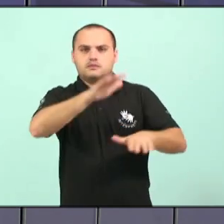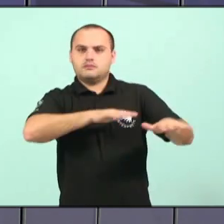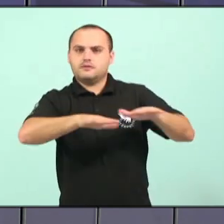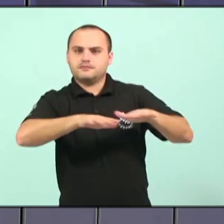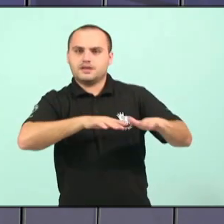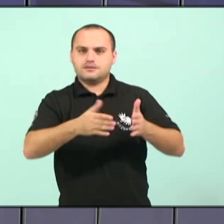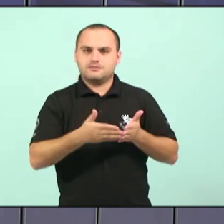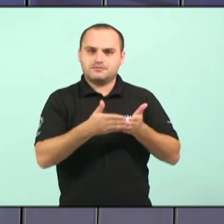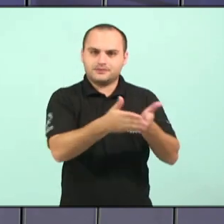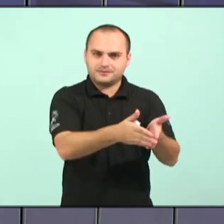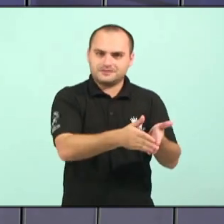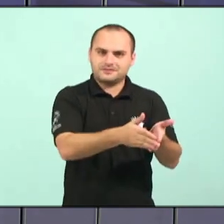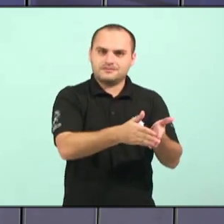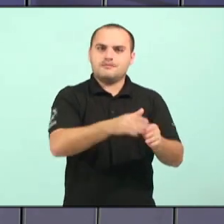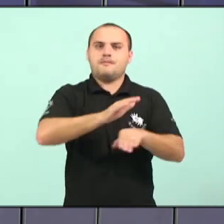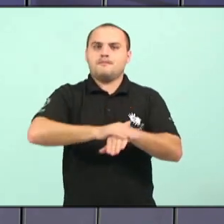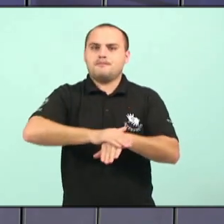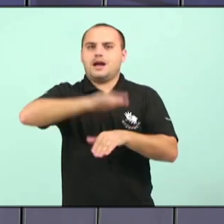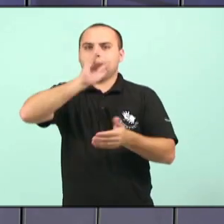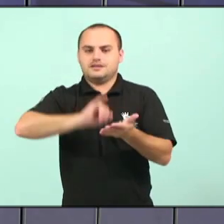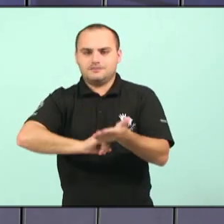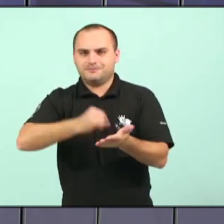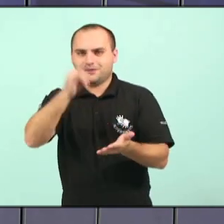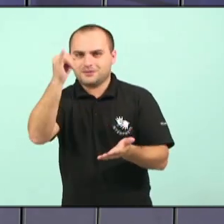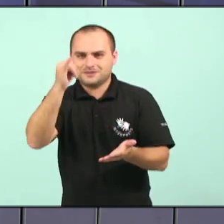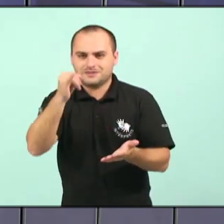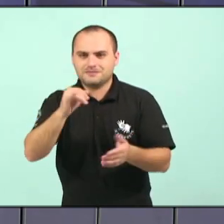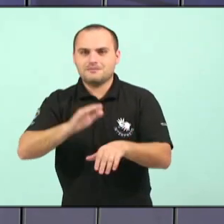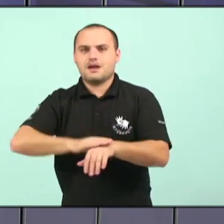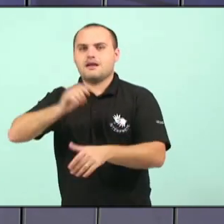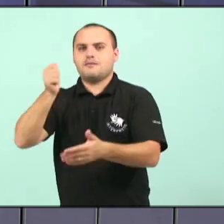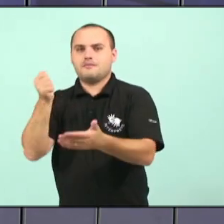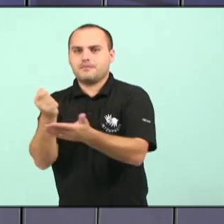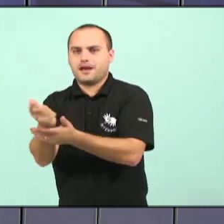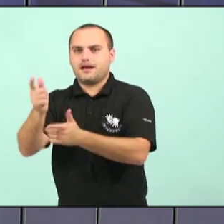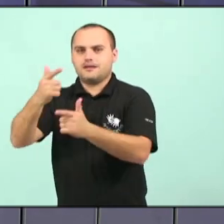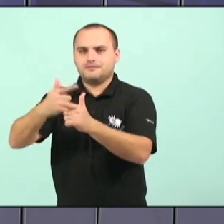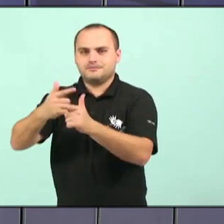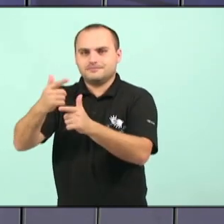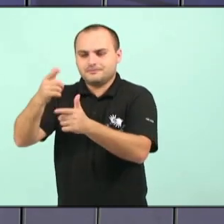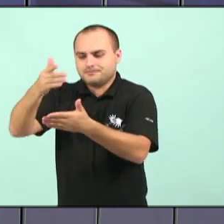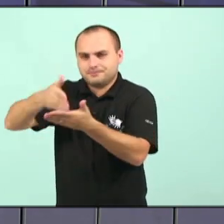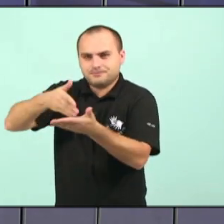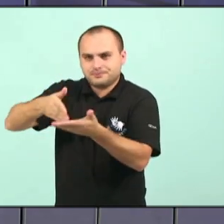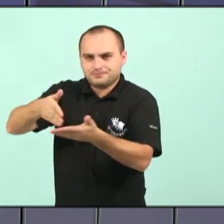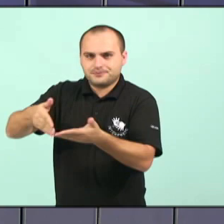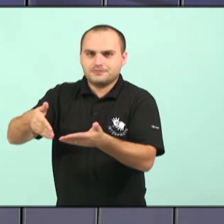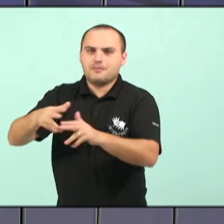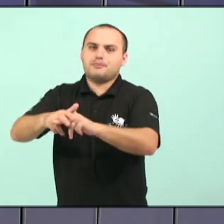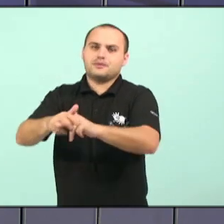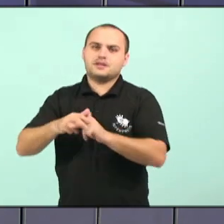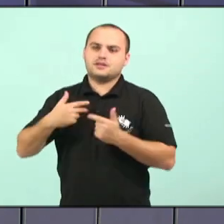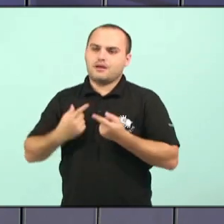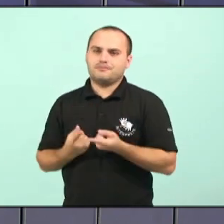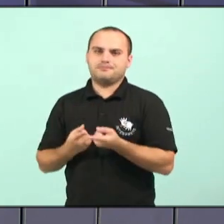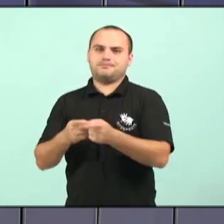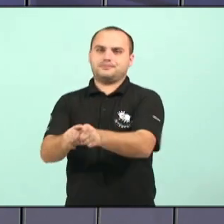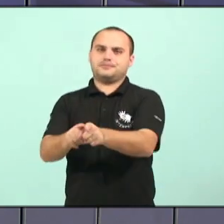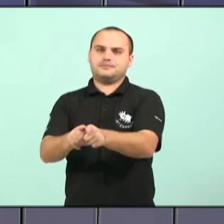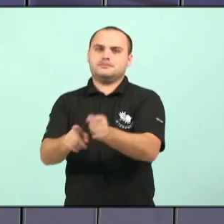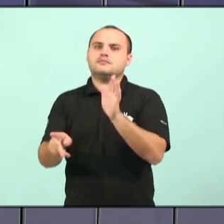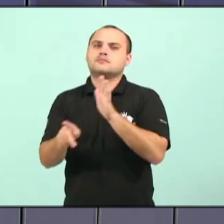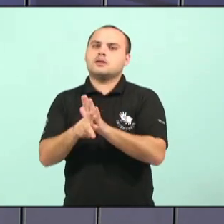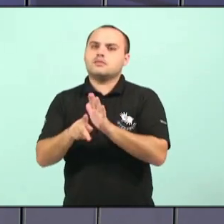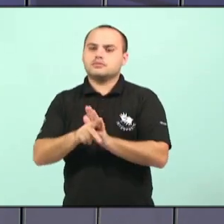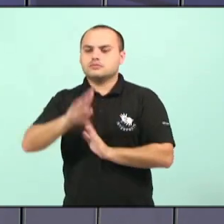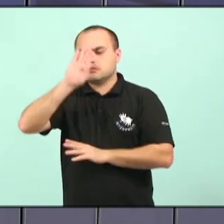movimentação, aumenta os impostos e você vai conseguir pagar um parcelamento através dos aumentos de impostos. Então, a crítica foi com relação à questão das